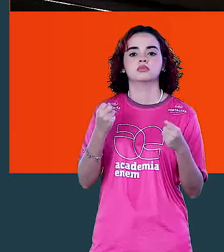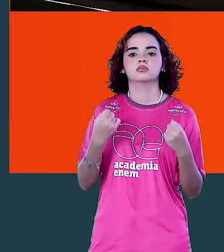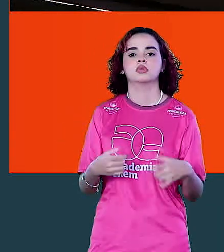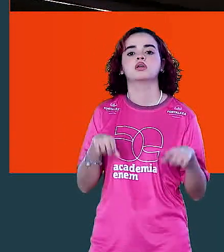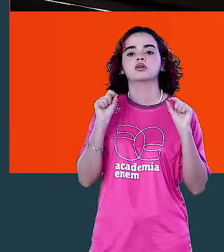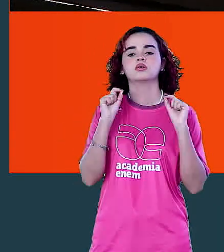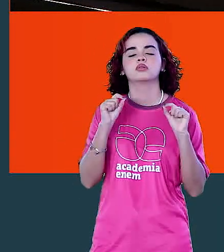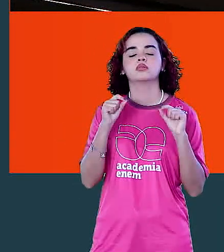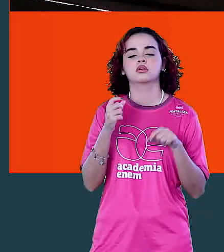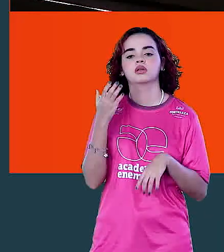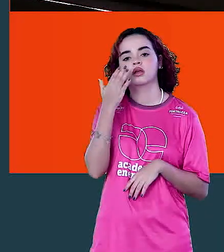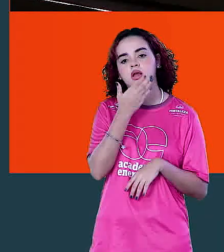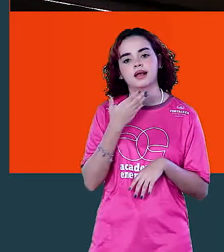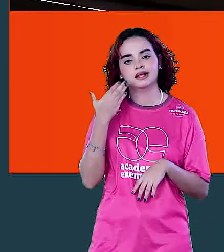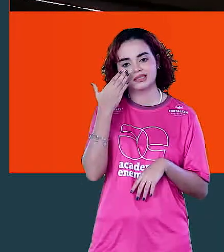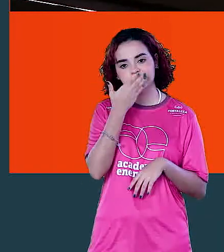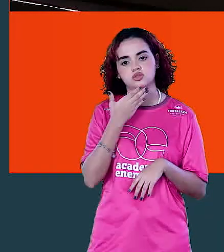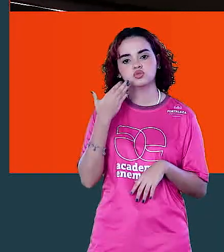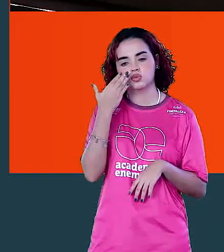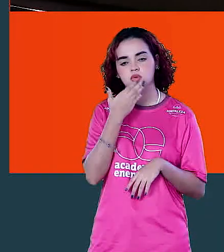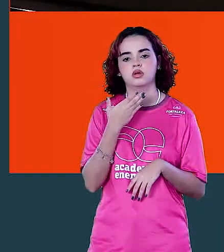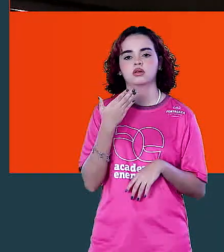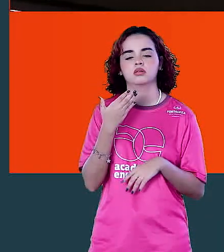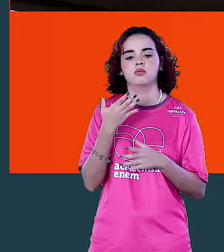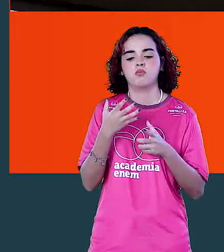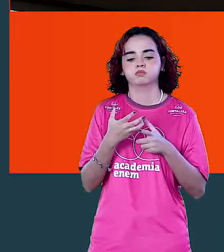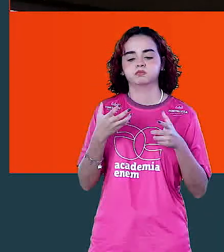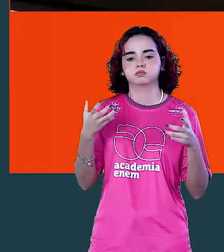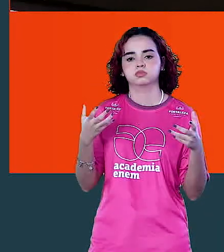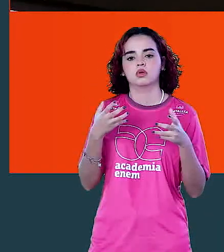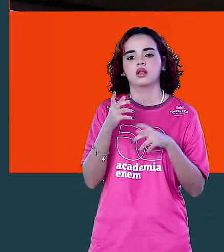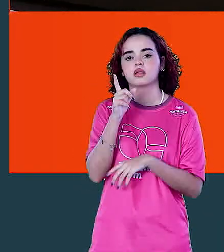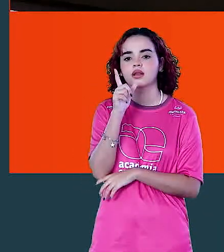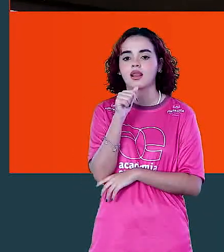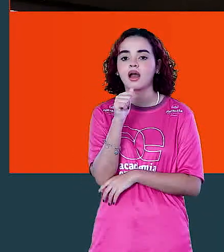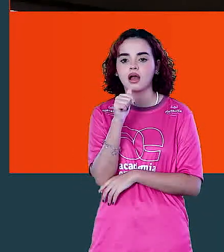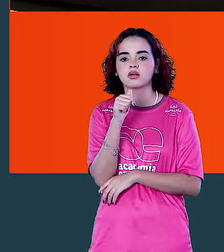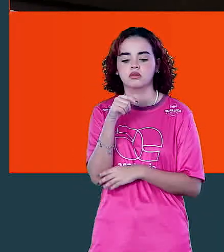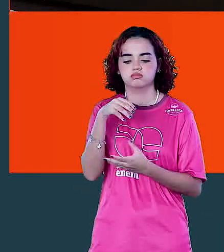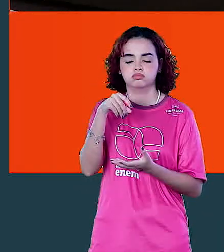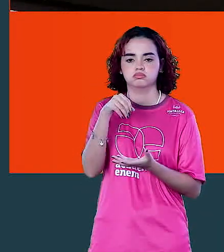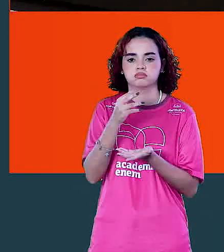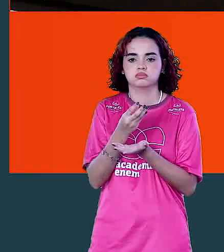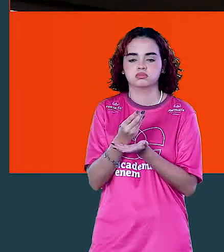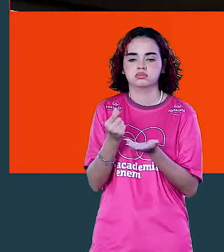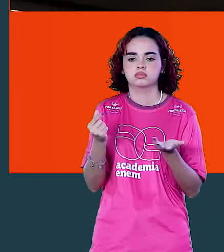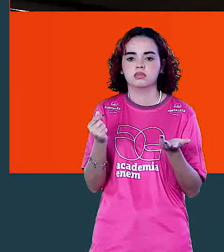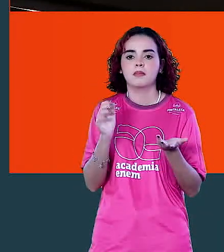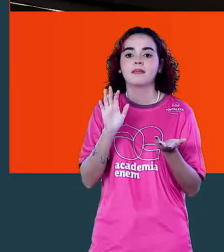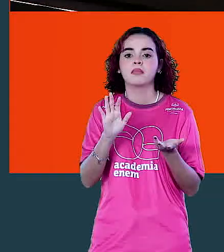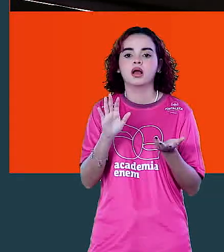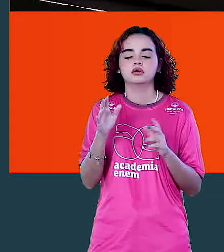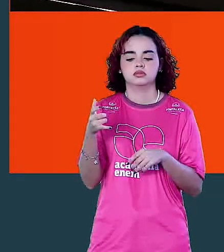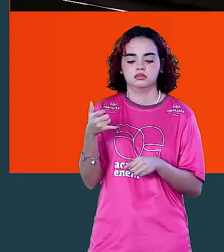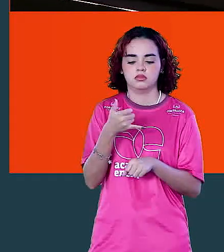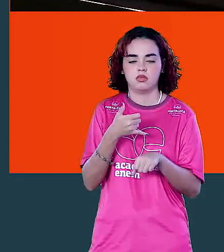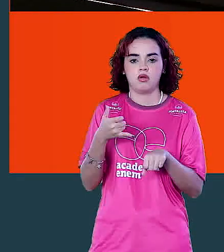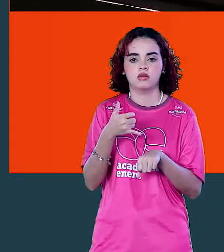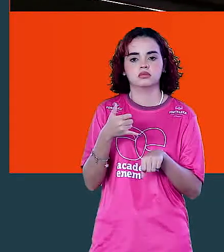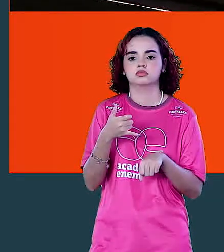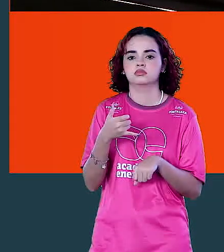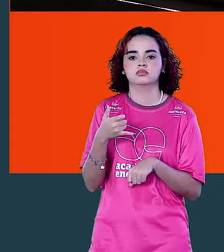se dissolver em grandes quantidades na água. Perfeito. Ao passo que o óleo não se dissolve, porque o óleo